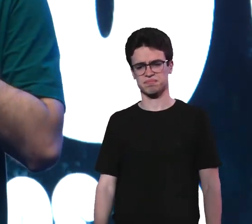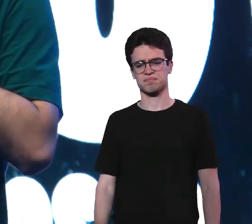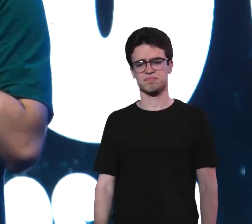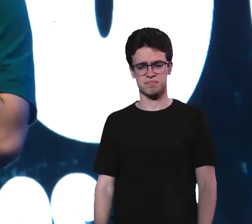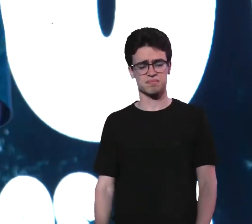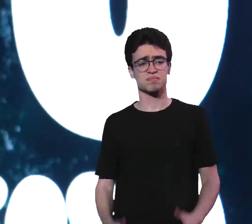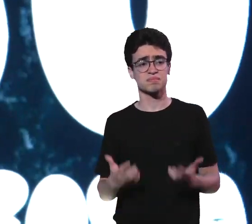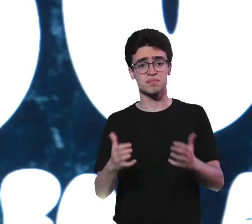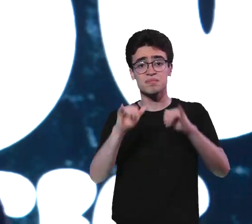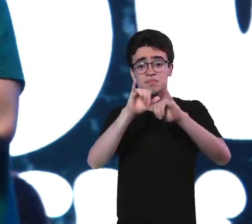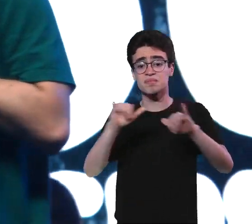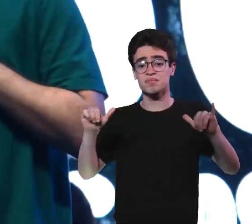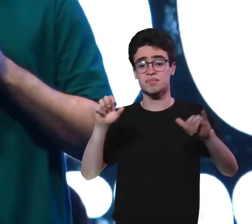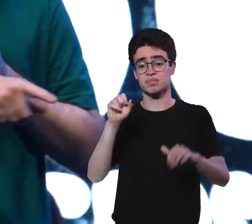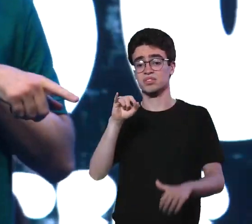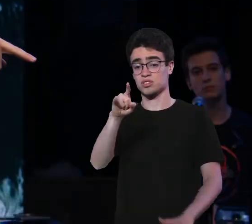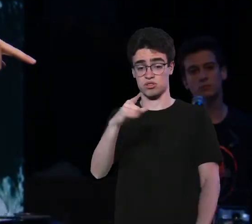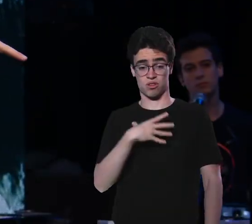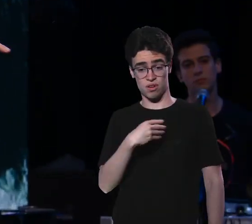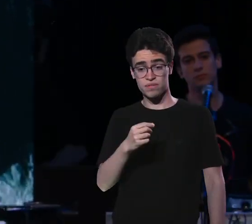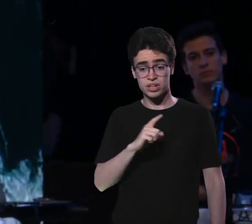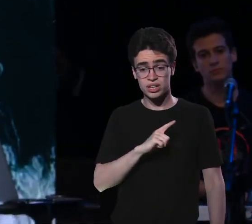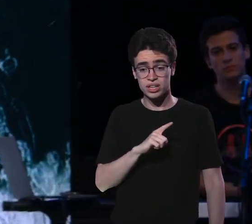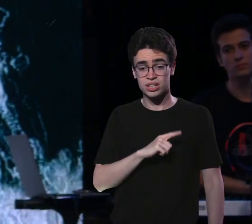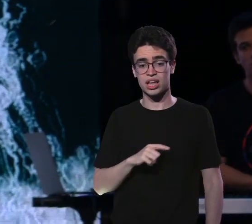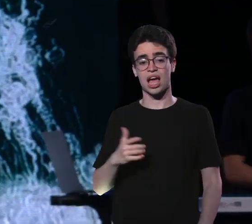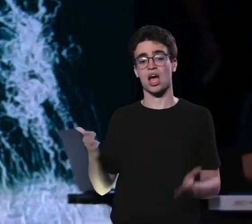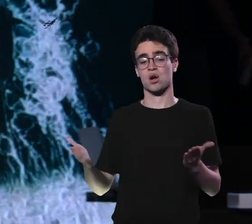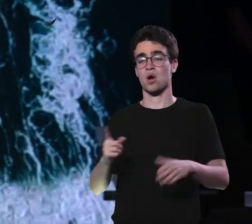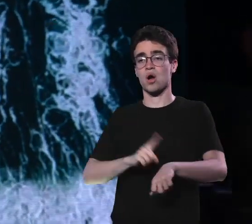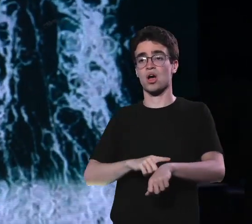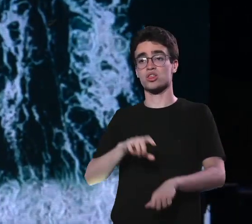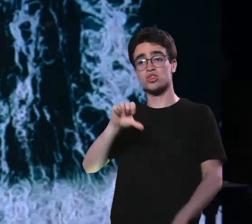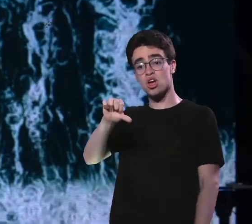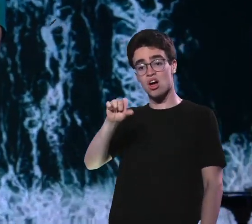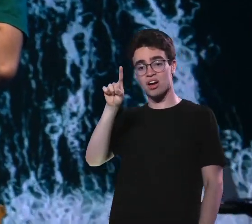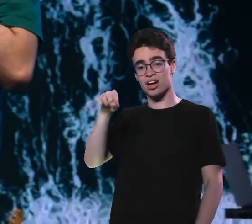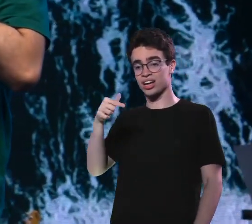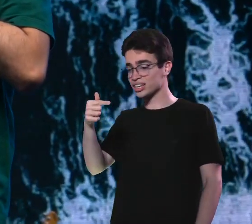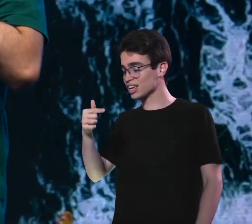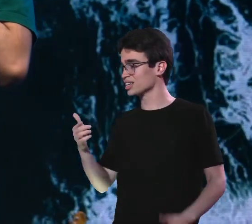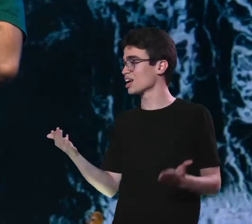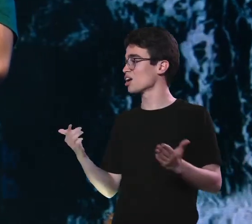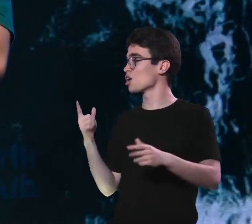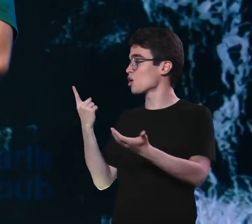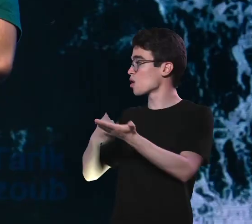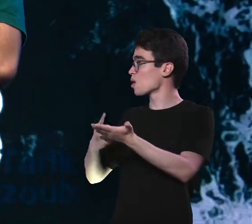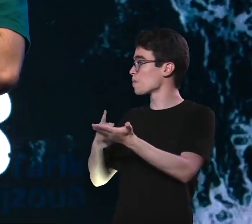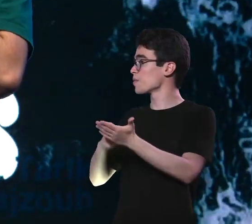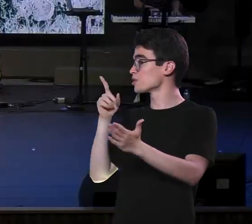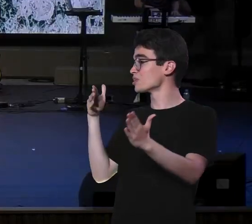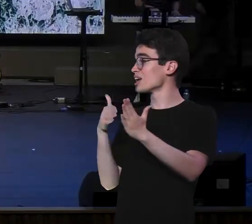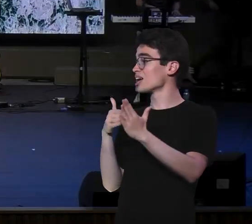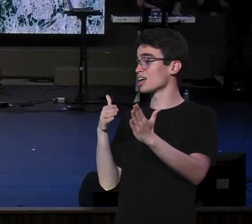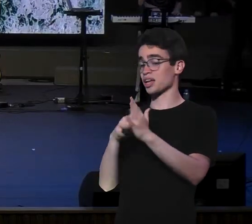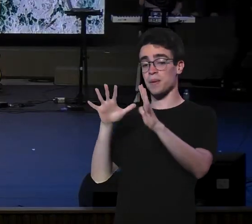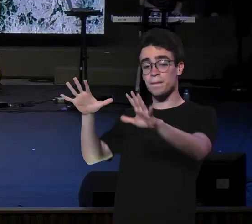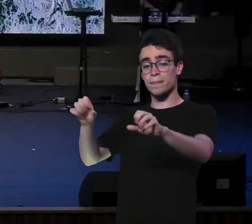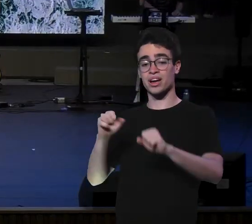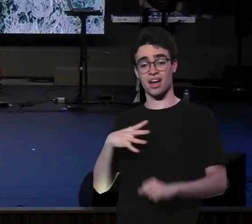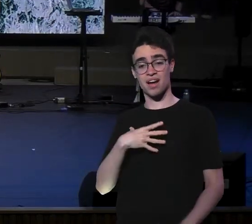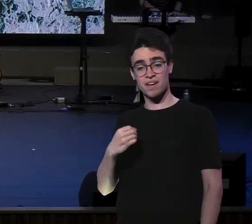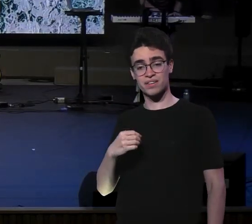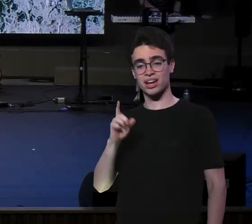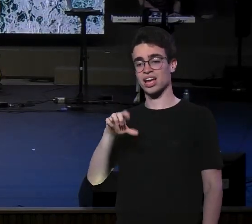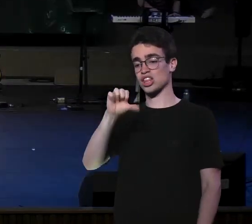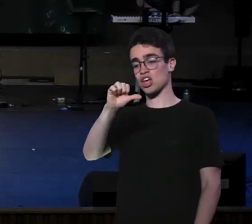Já vou avisando você que tem filhos, são 9 e 7. Eu combinei com o pastor Eric que seu limite para pegar seu filho é 9:30. Por favor,